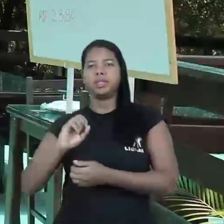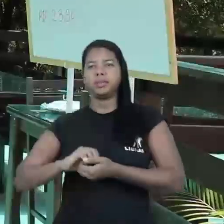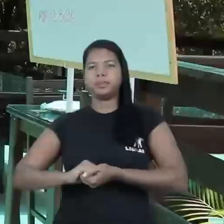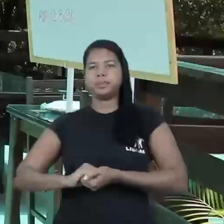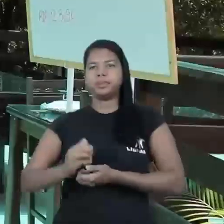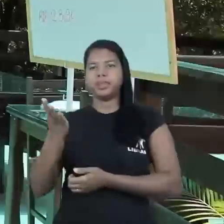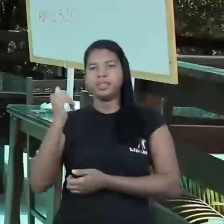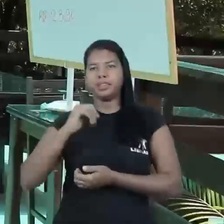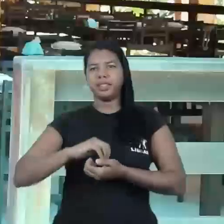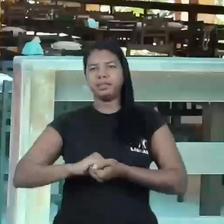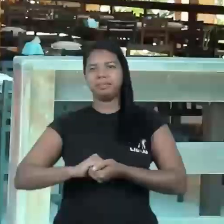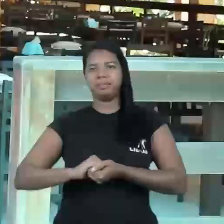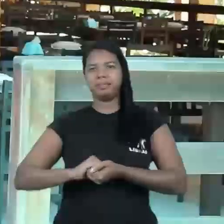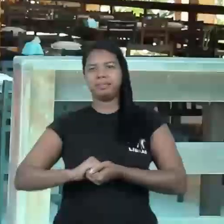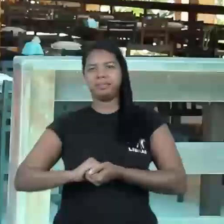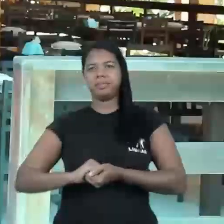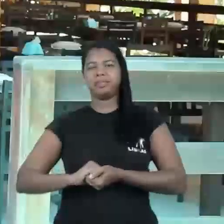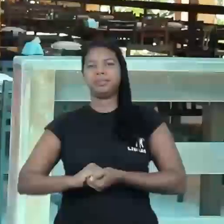Saraiva. Vem comigo!